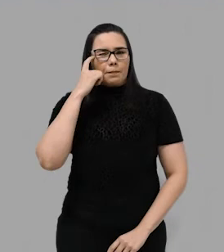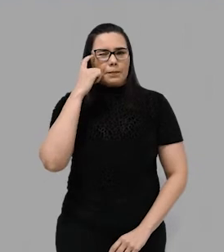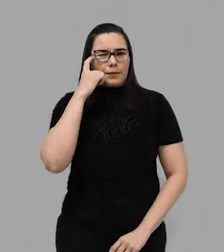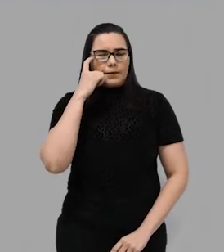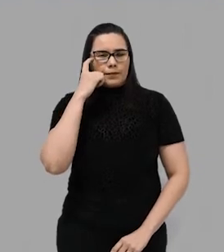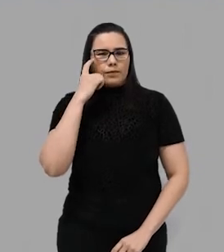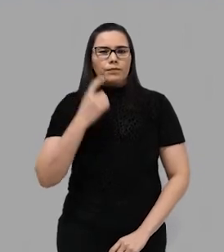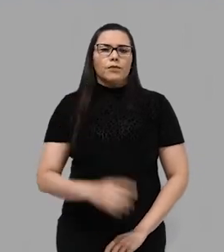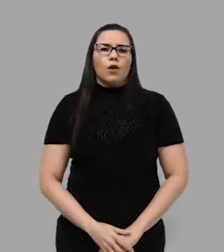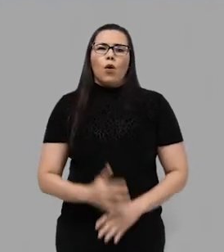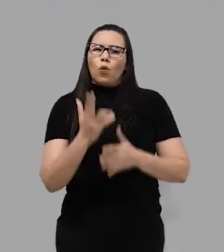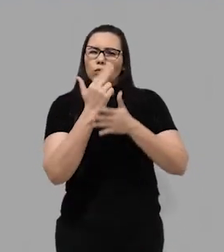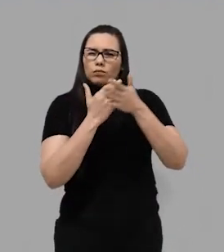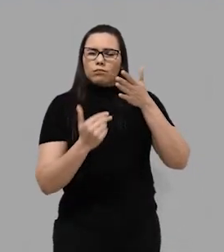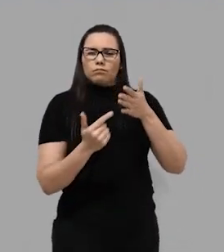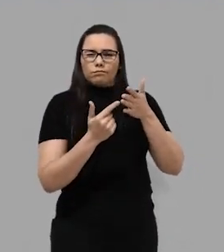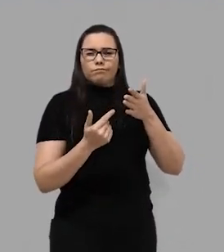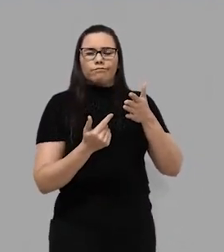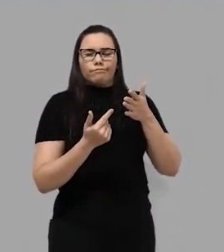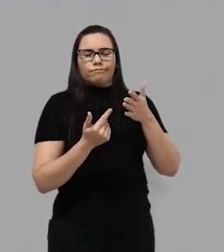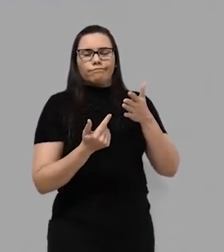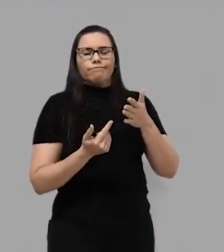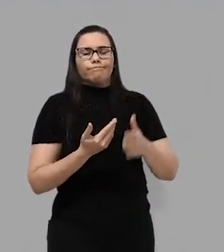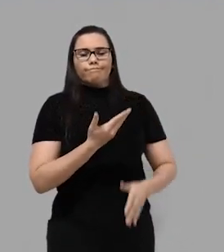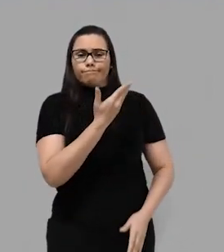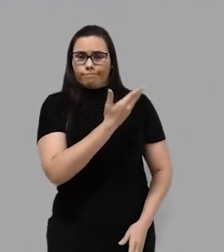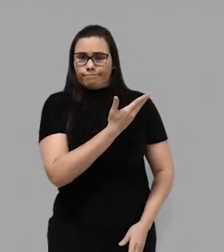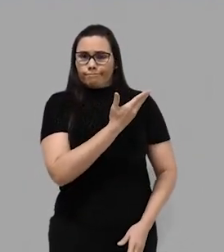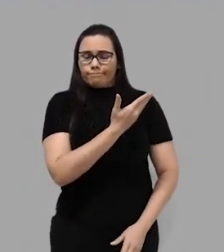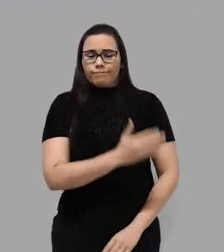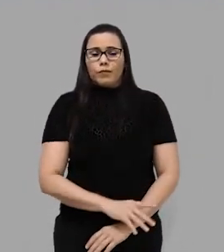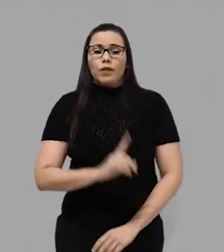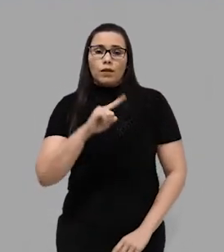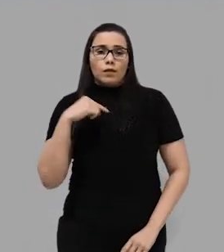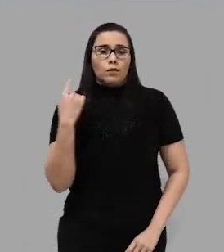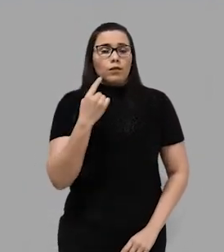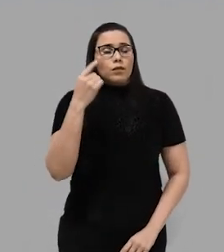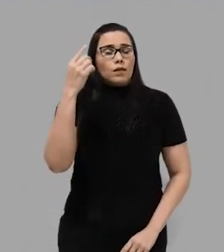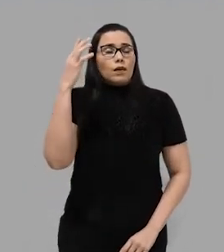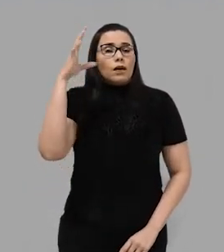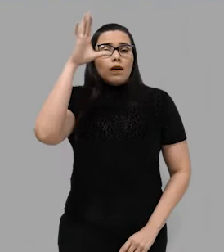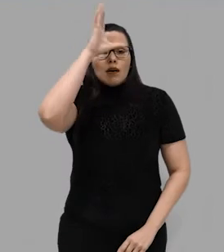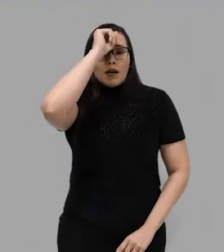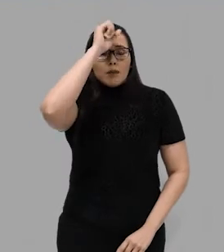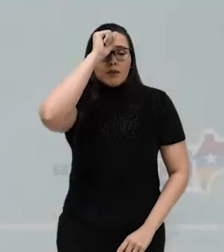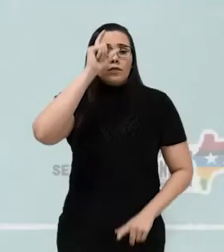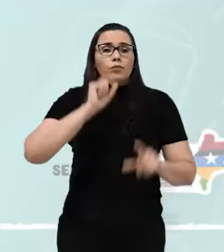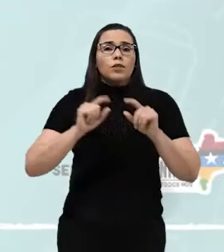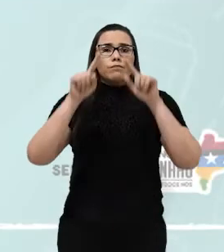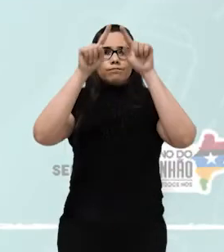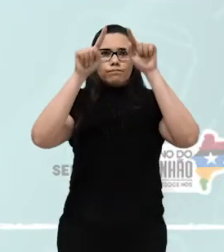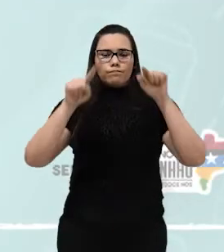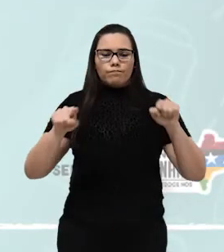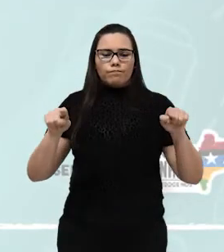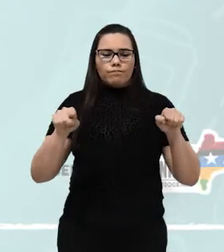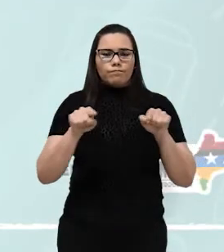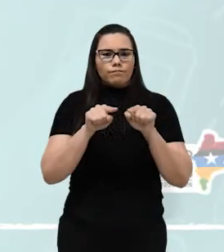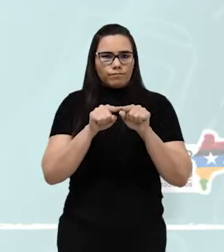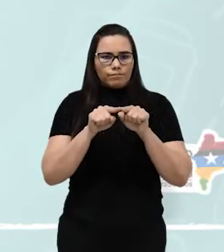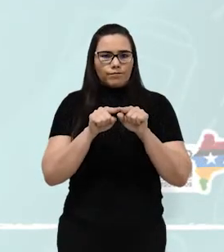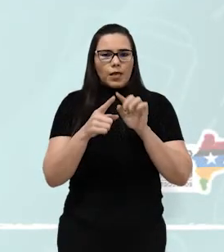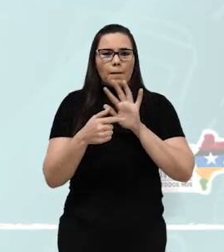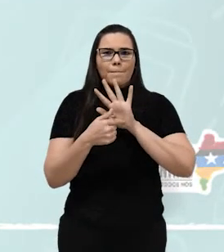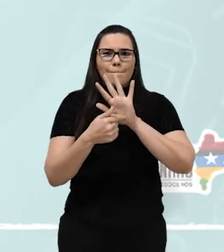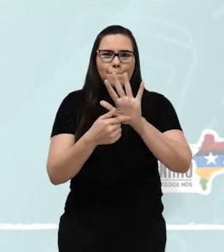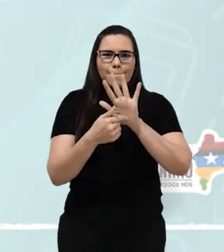pirâmide ecológica. Nós aprendemos, né, que as pirâmides ecológicas elas são